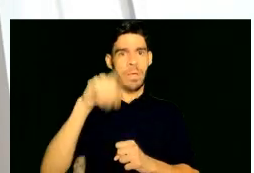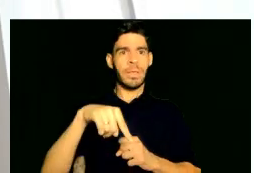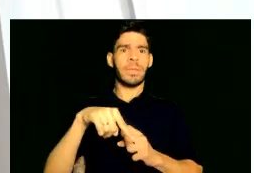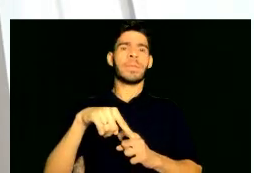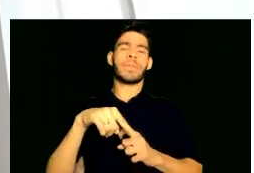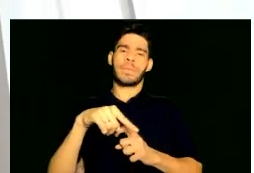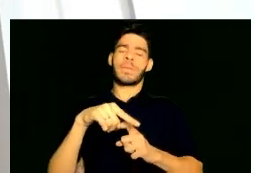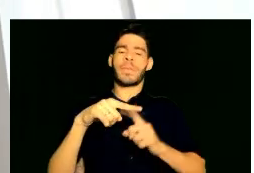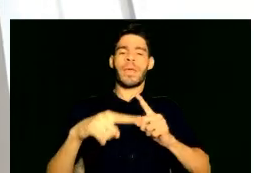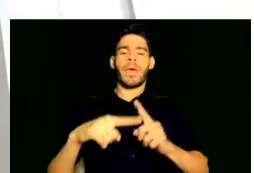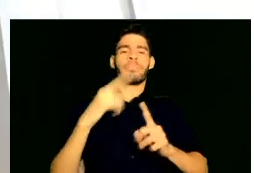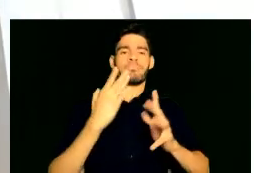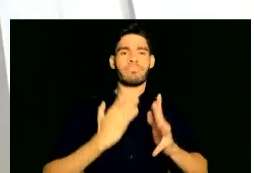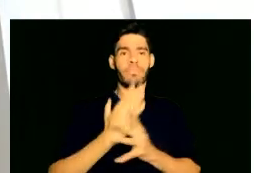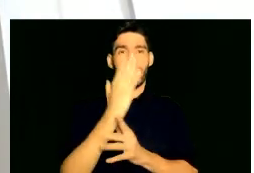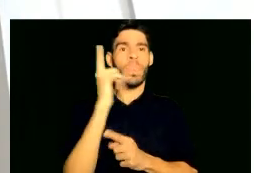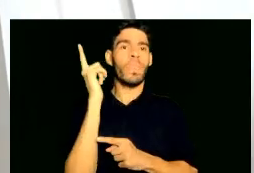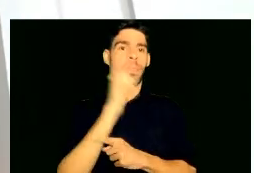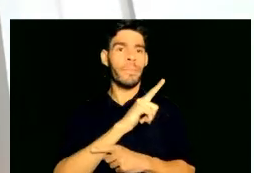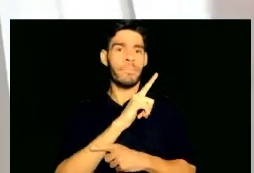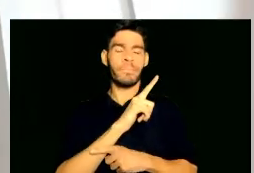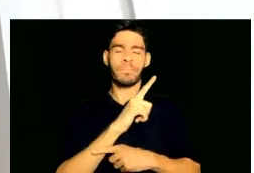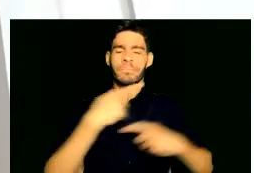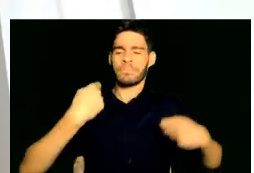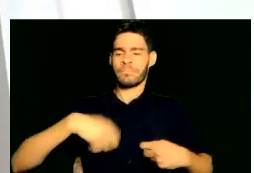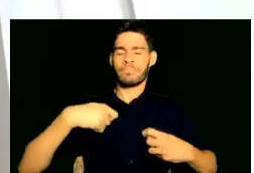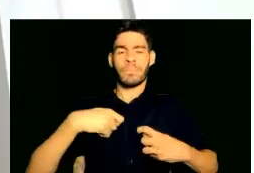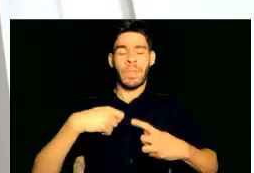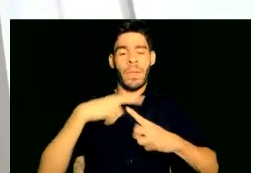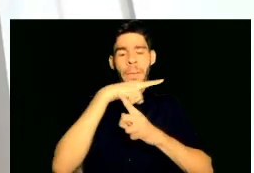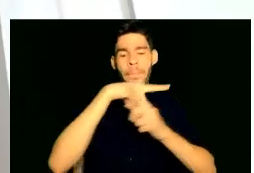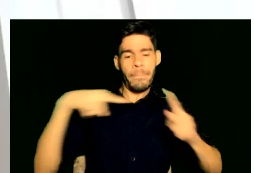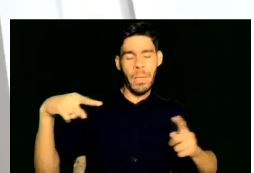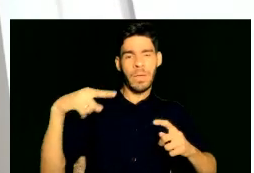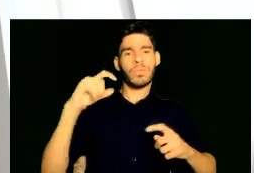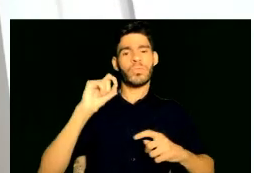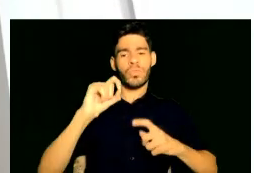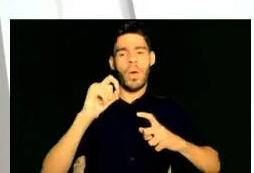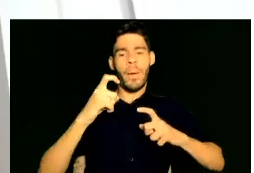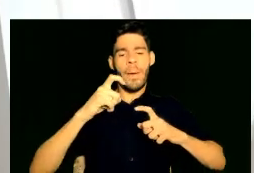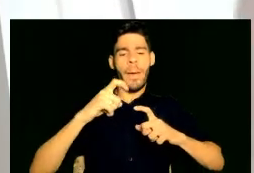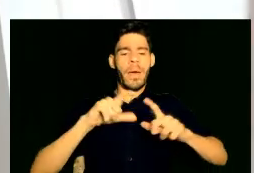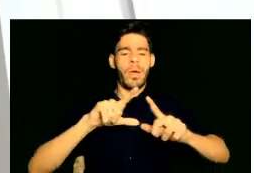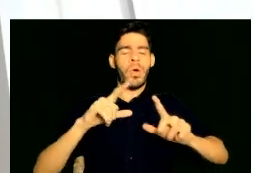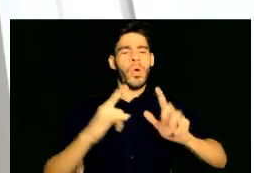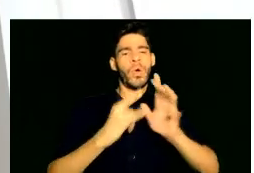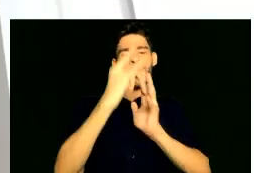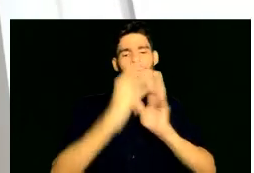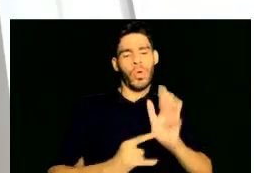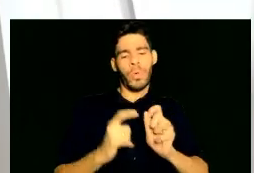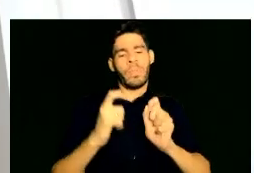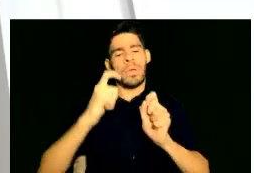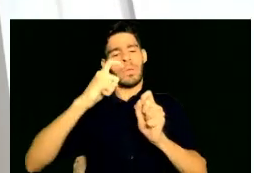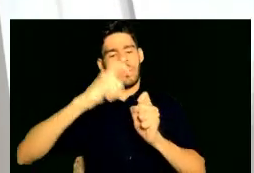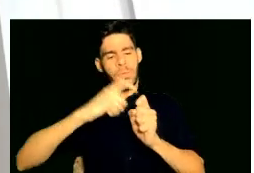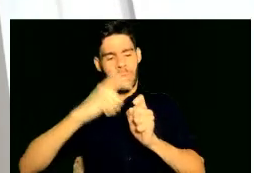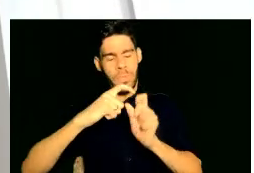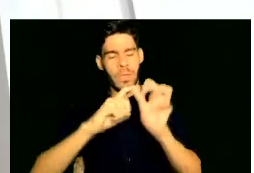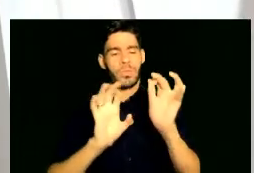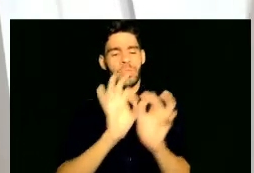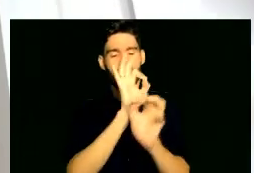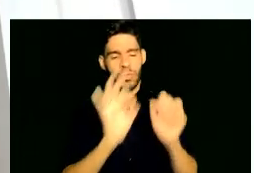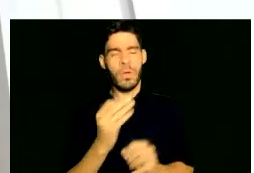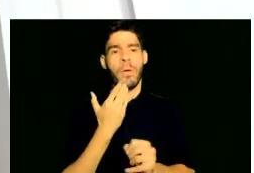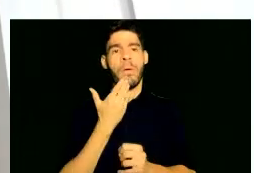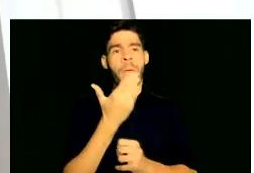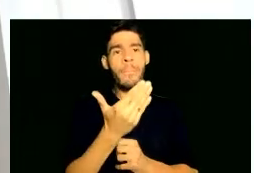dos casos em favor de quem pede. Basta, para a grande maioria dessas demandas, apenas uma prescrição médica, e juízes e